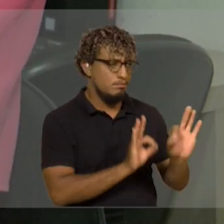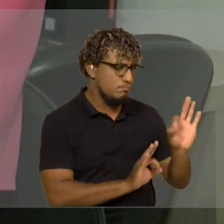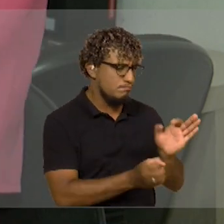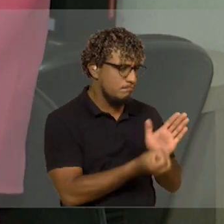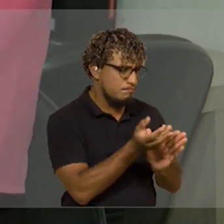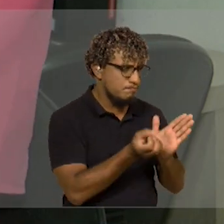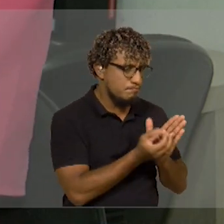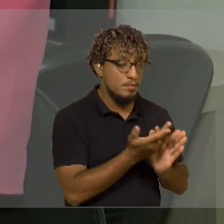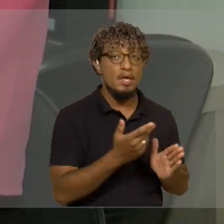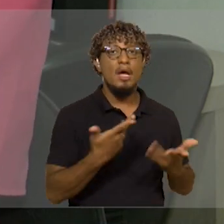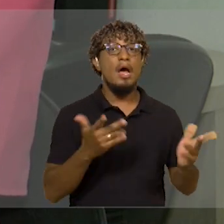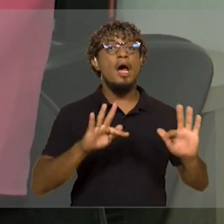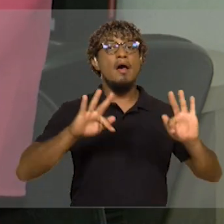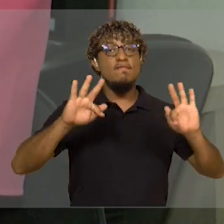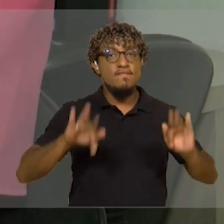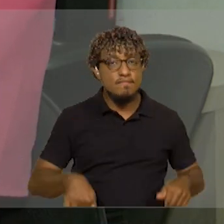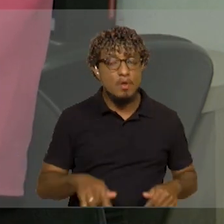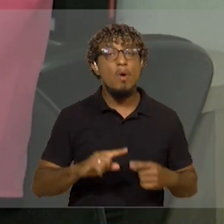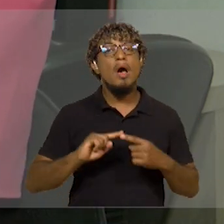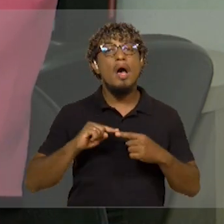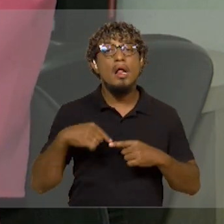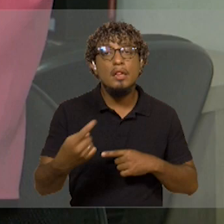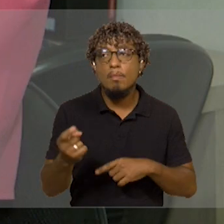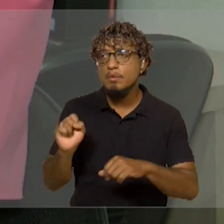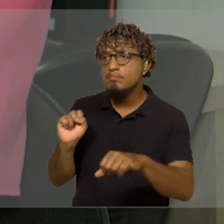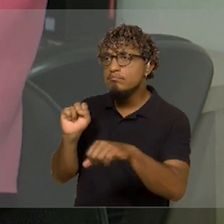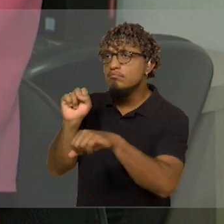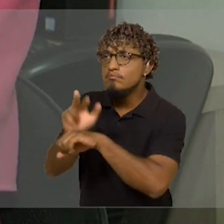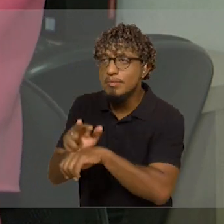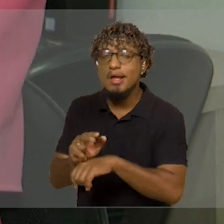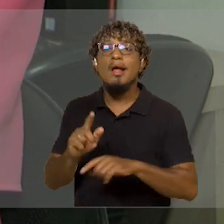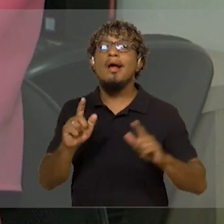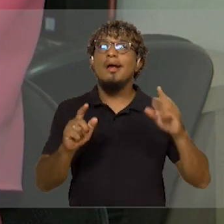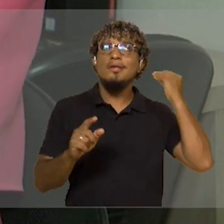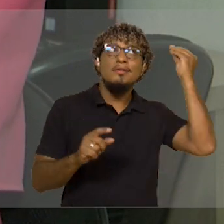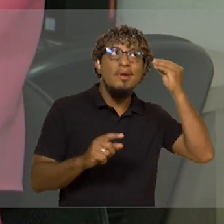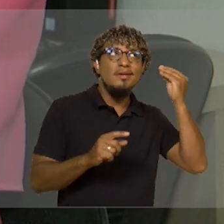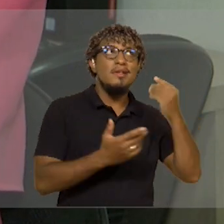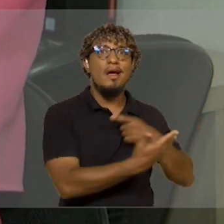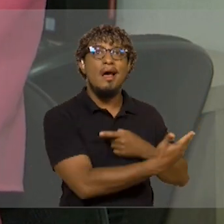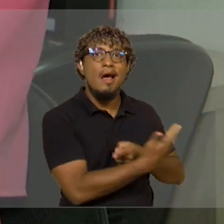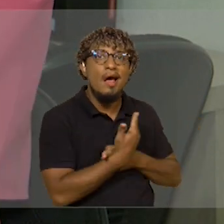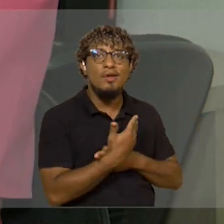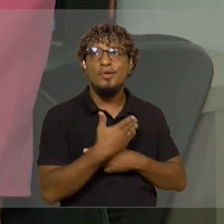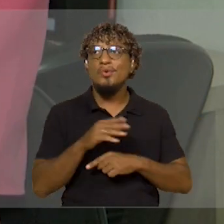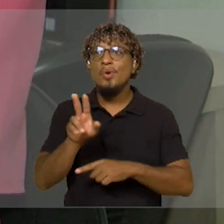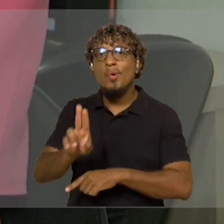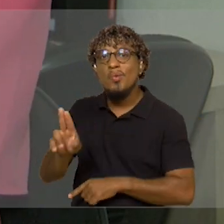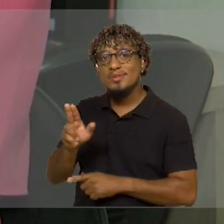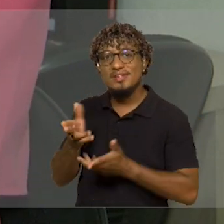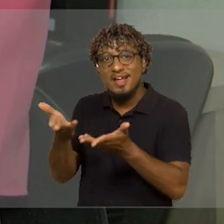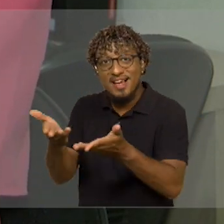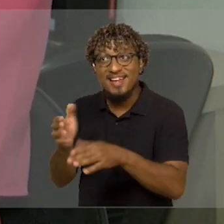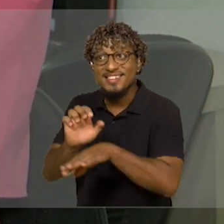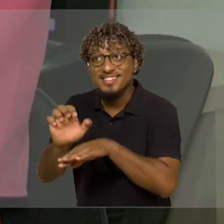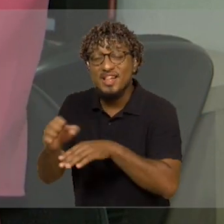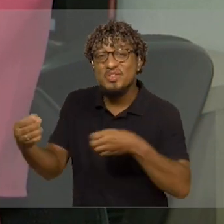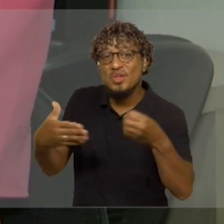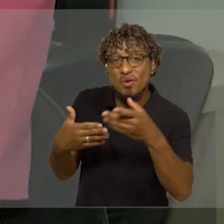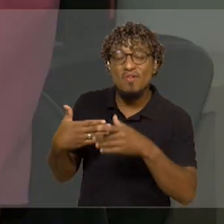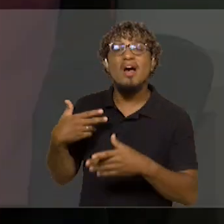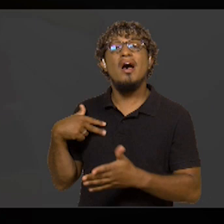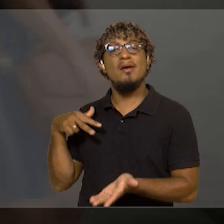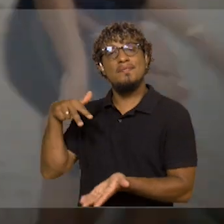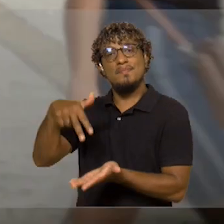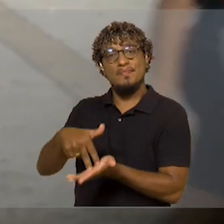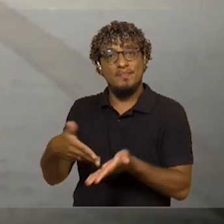Ao sair, eu já tive experiências que eu pude aplicar nesses outros estágios. E foi aí que eu tive a oportunidade de